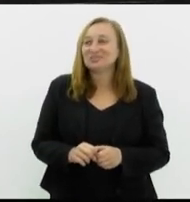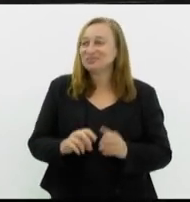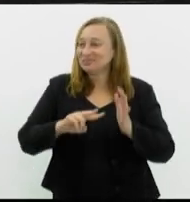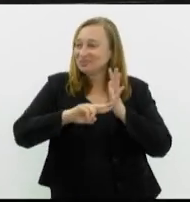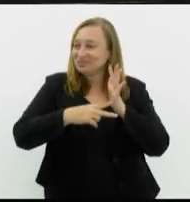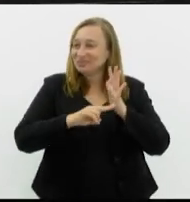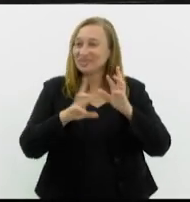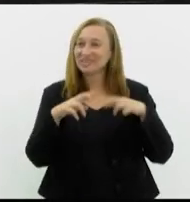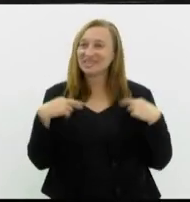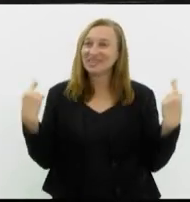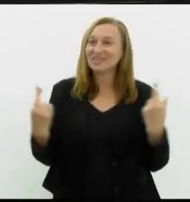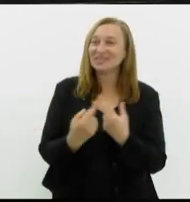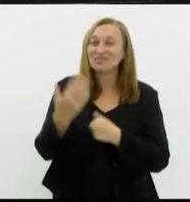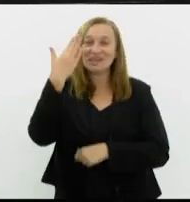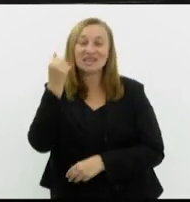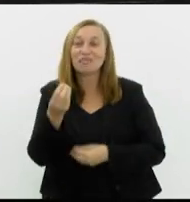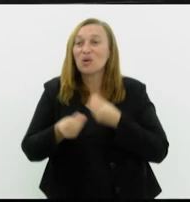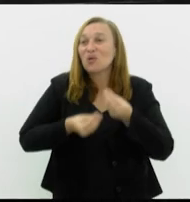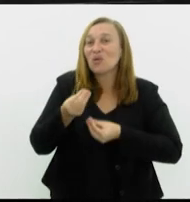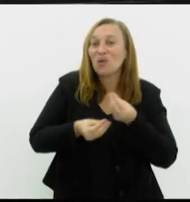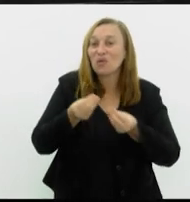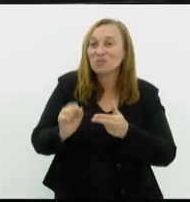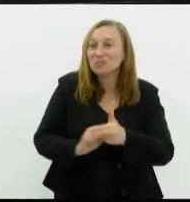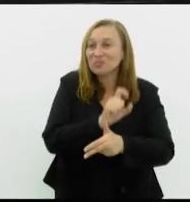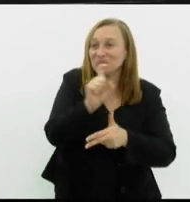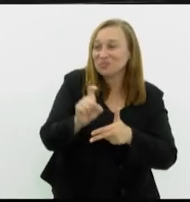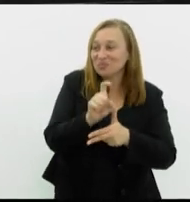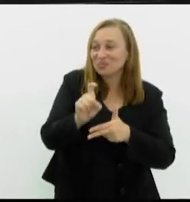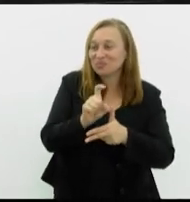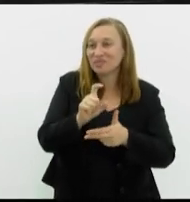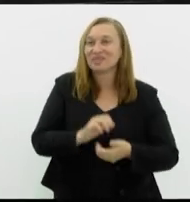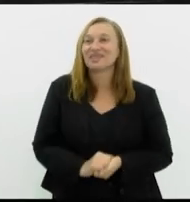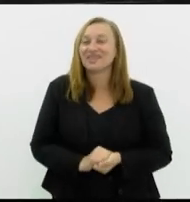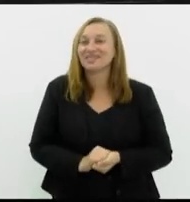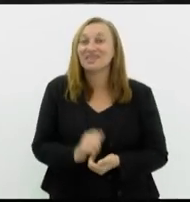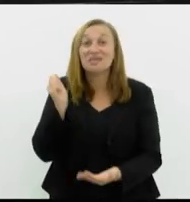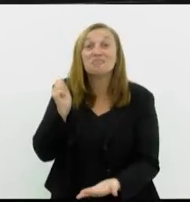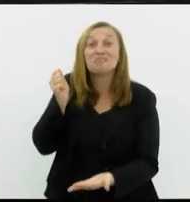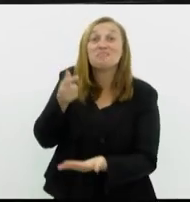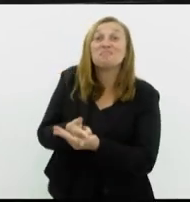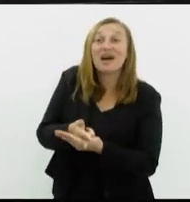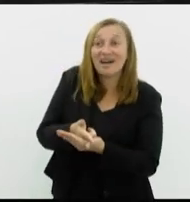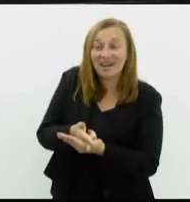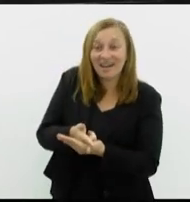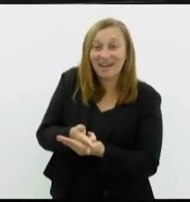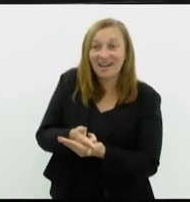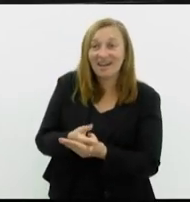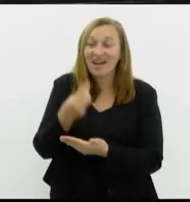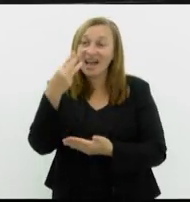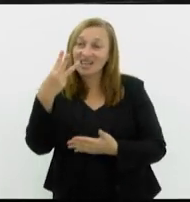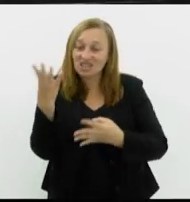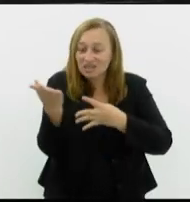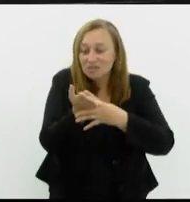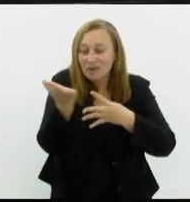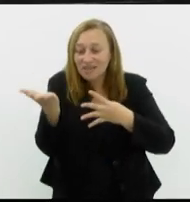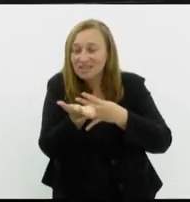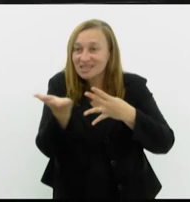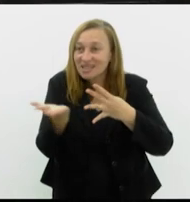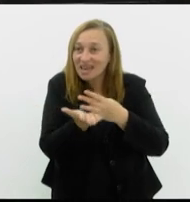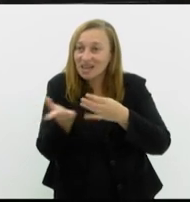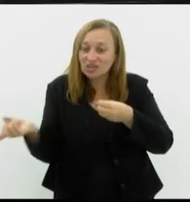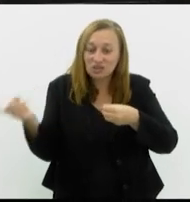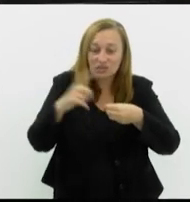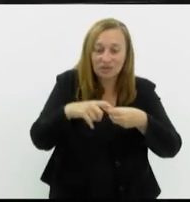saber como o Poder Executivo vai pagar as três parcelas de